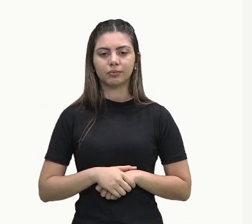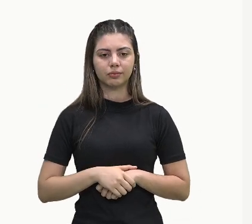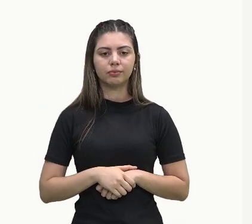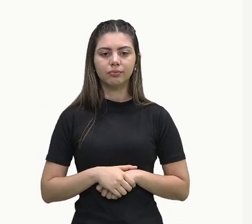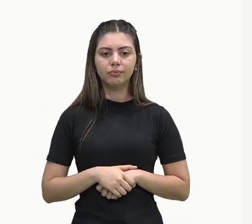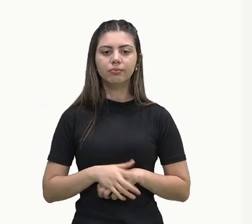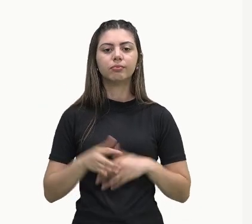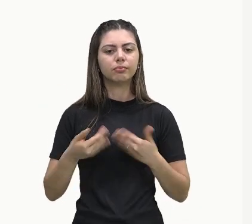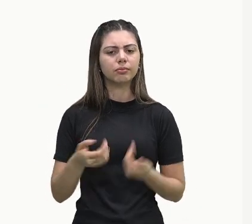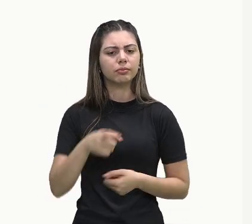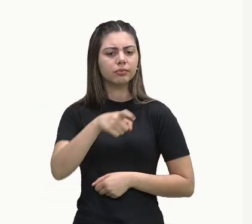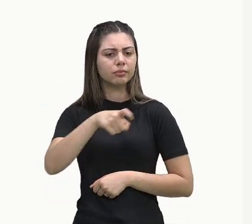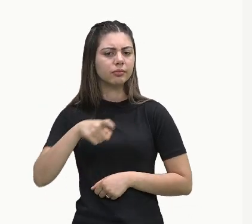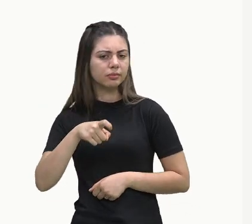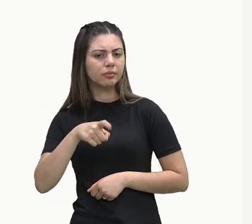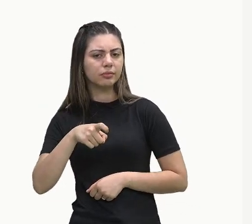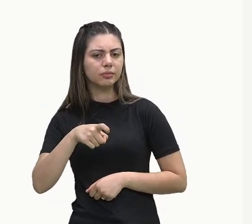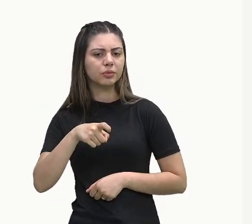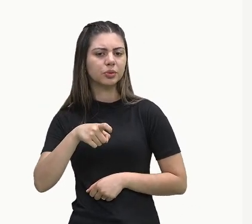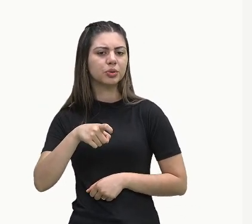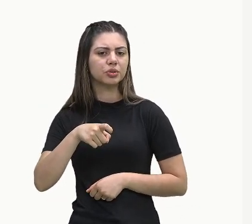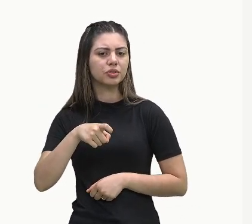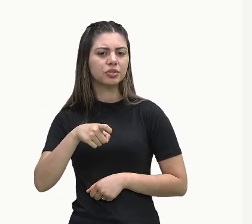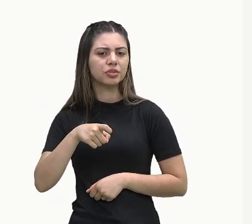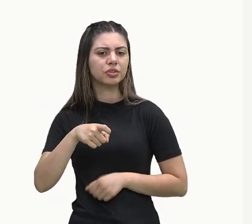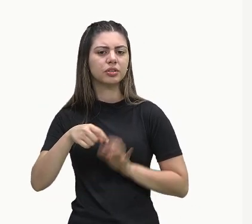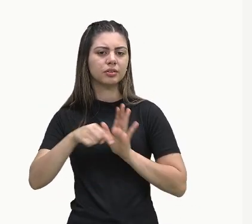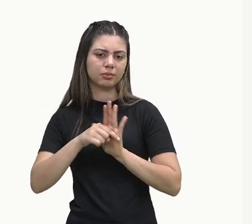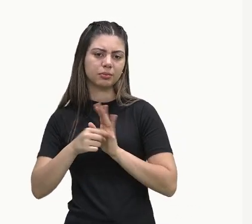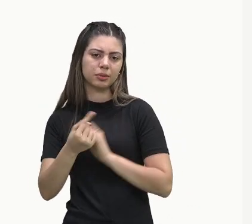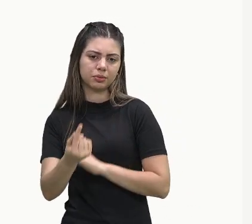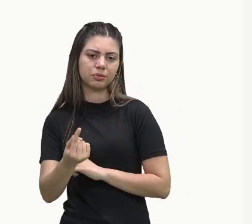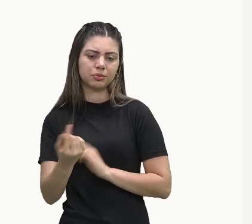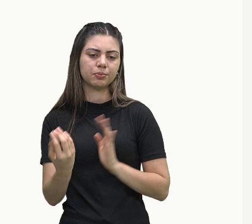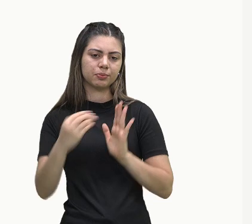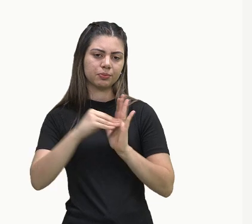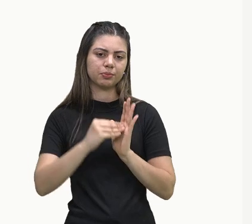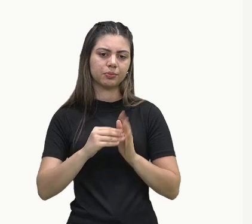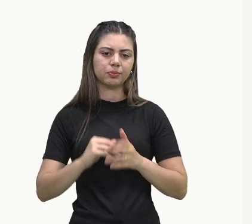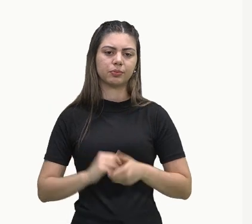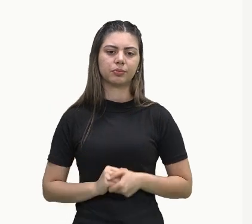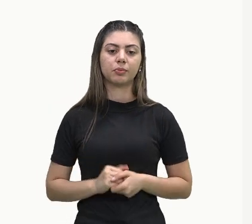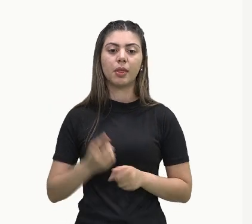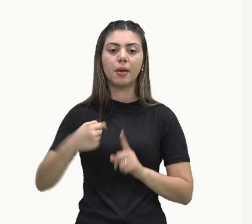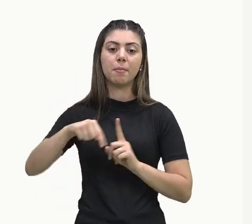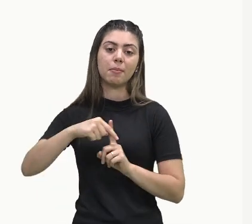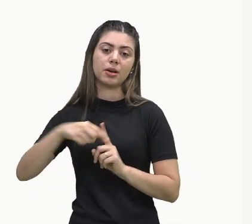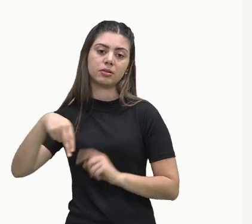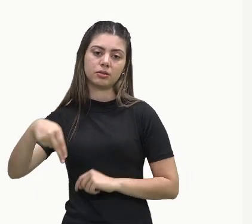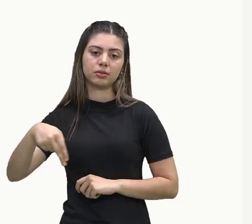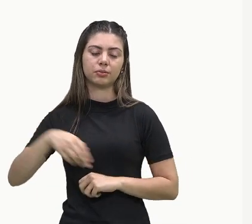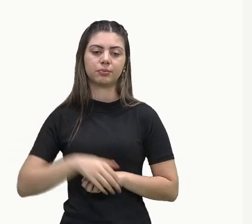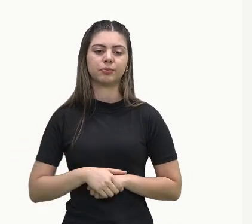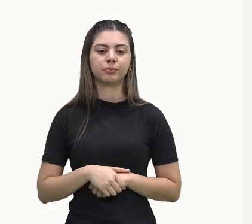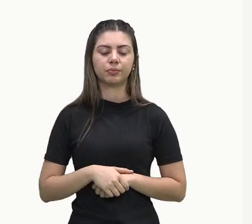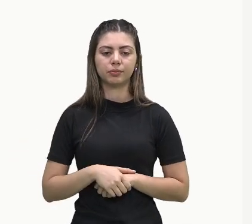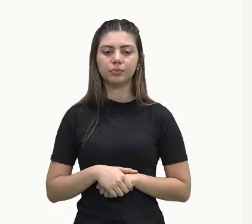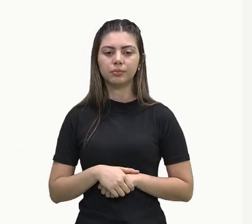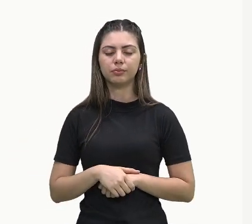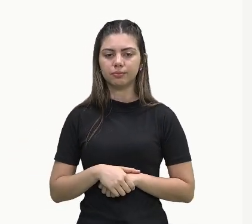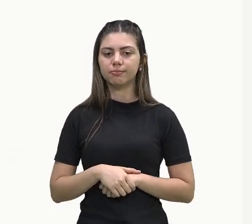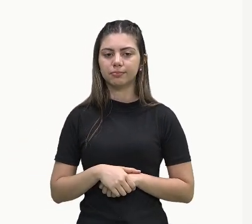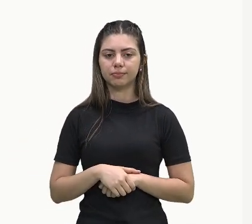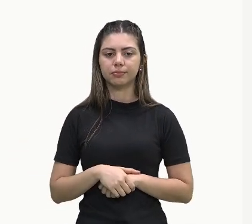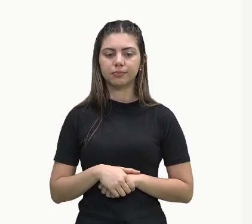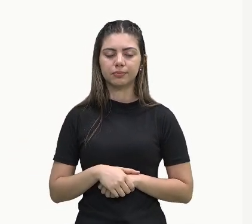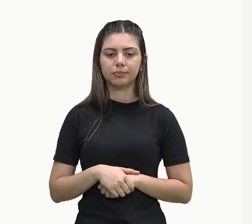o X no ponto b vale quanto -1 tá aqui ele mais quanto mais n muito